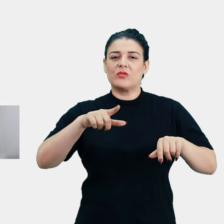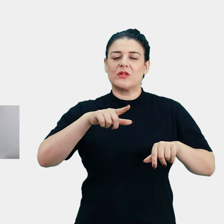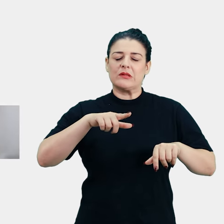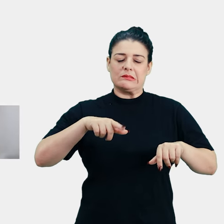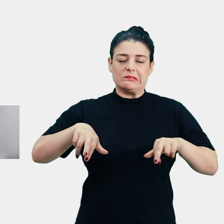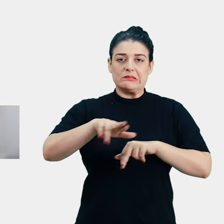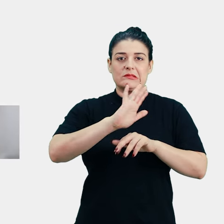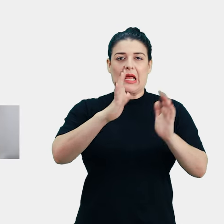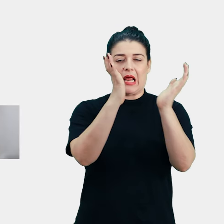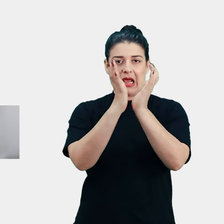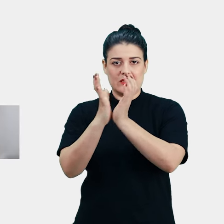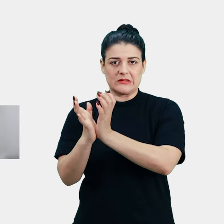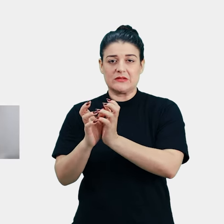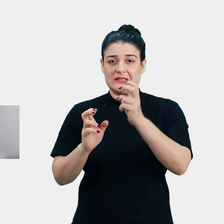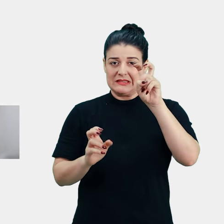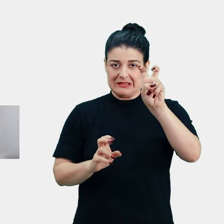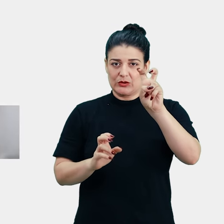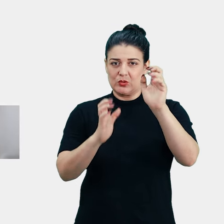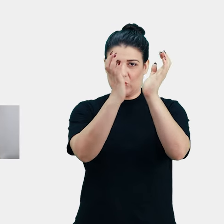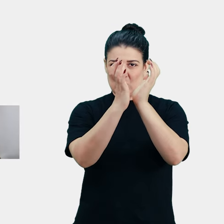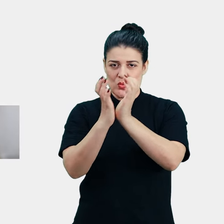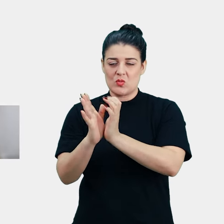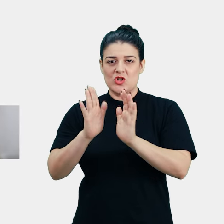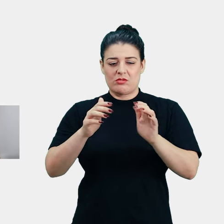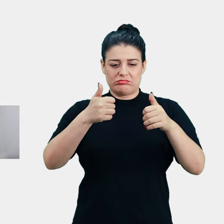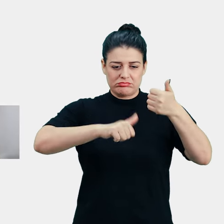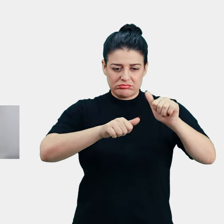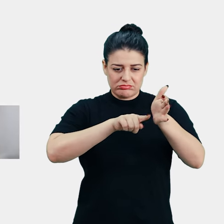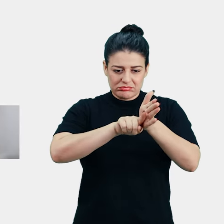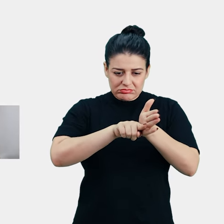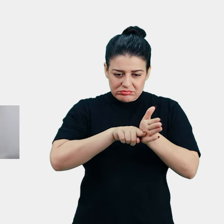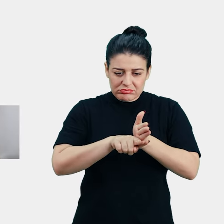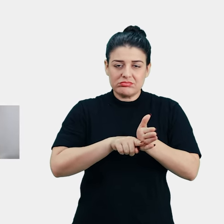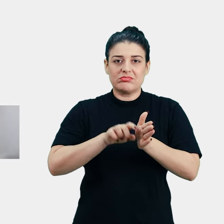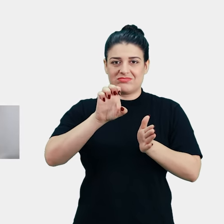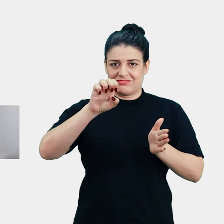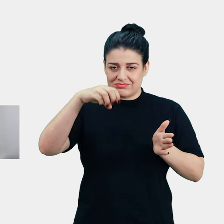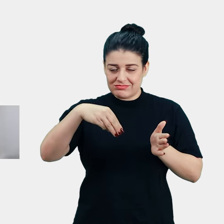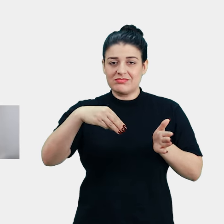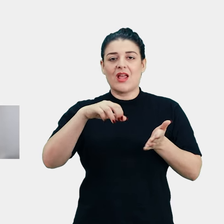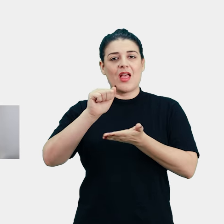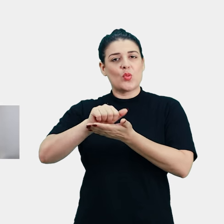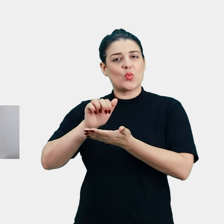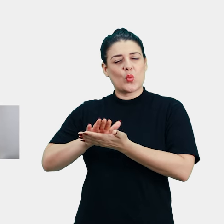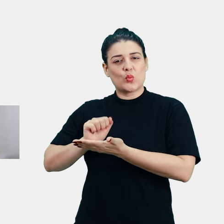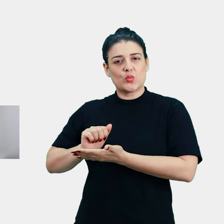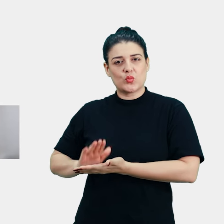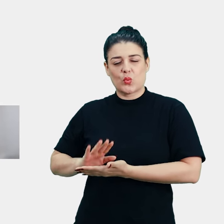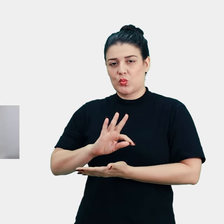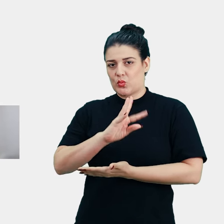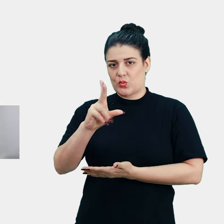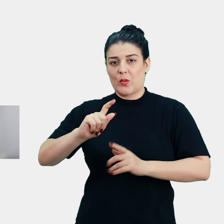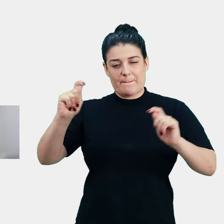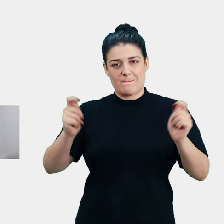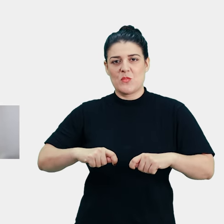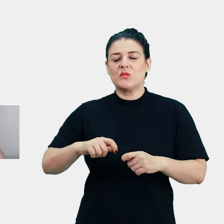foram classificados em 5 grupos. Então, foi analisado por espectrometria de massas e a gente anotou, tá? Foi